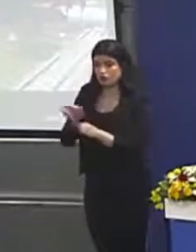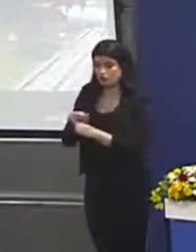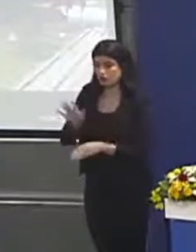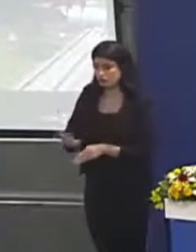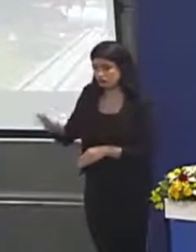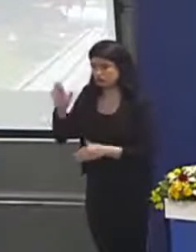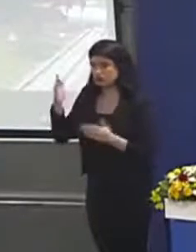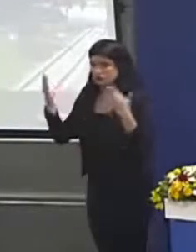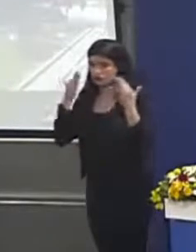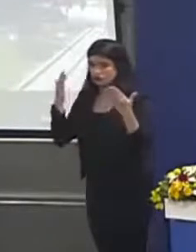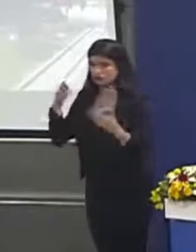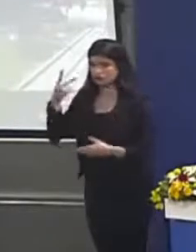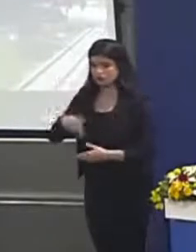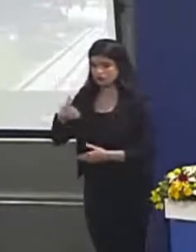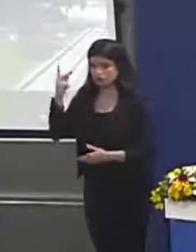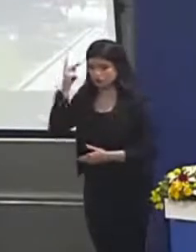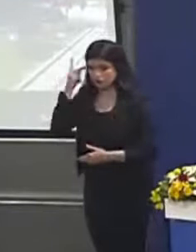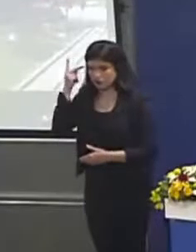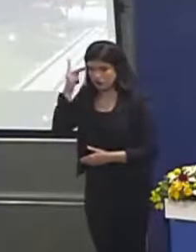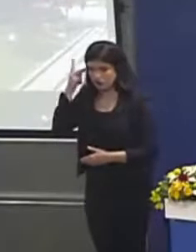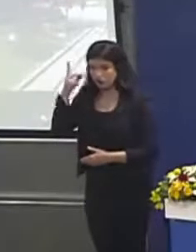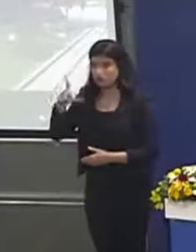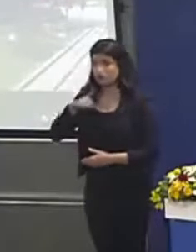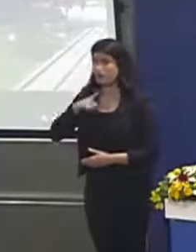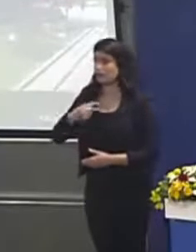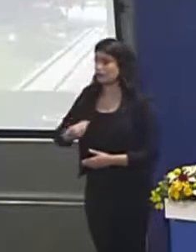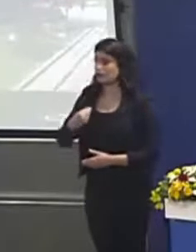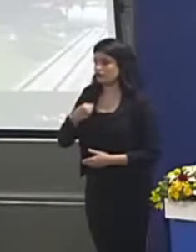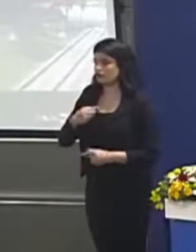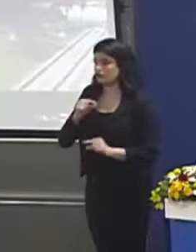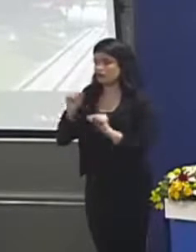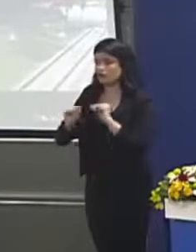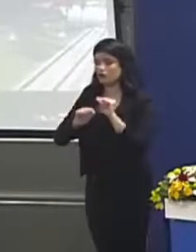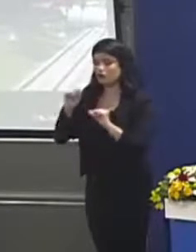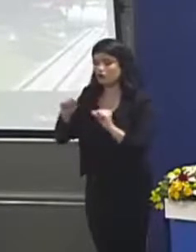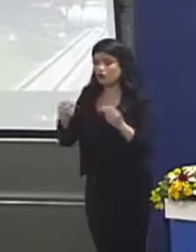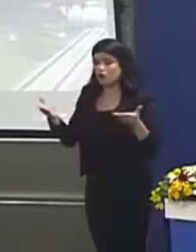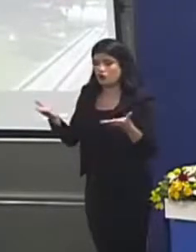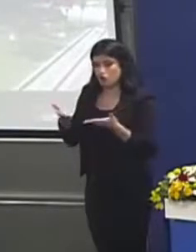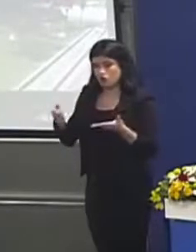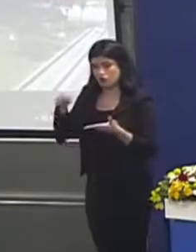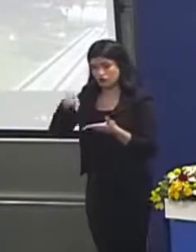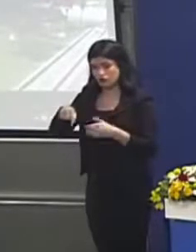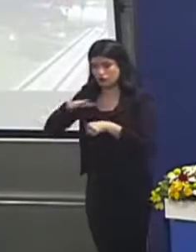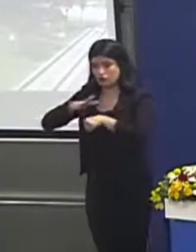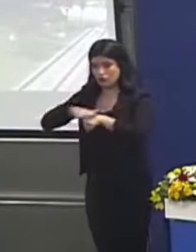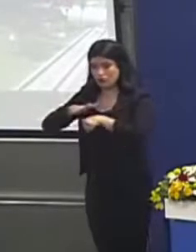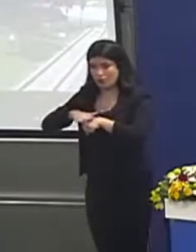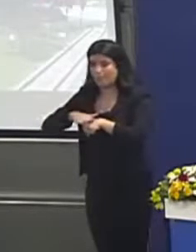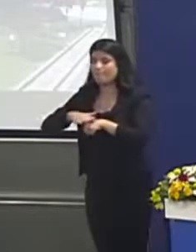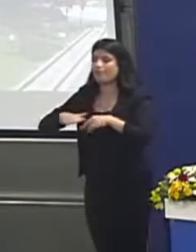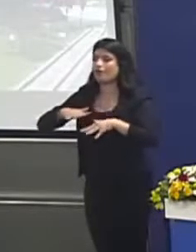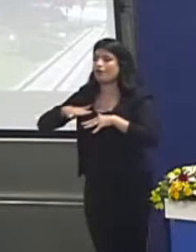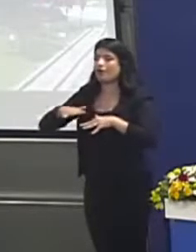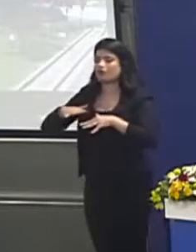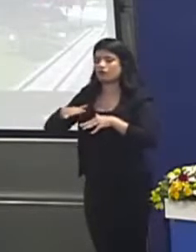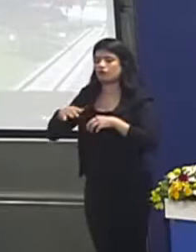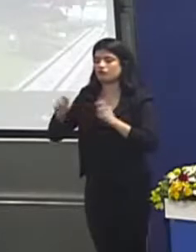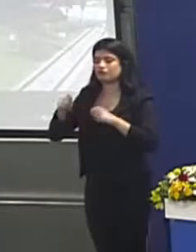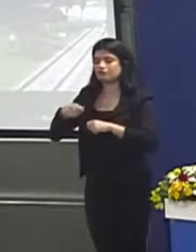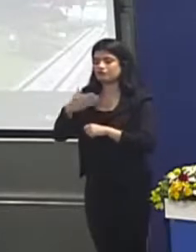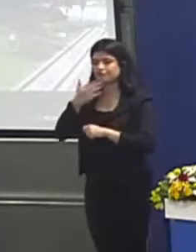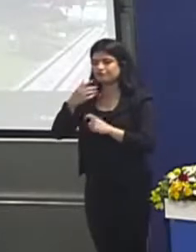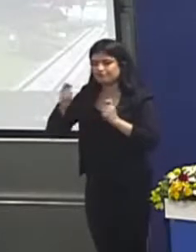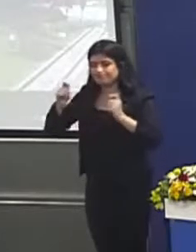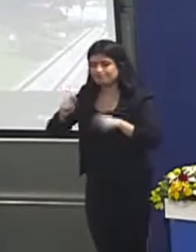de Psicologia de São Paulo, que fizeram e fazem com que esse e outros momentos possam ser possíveis.